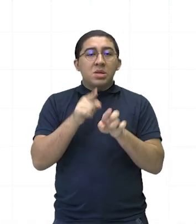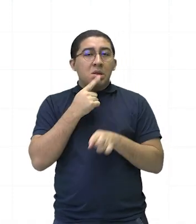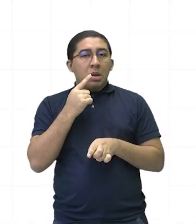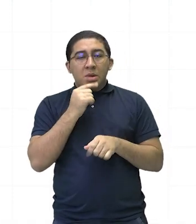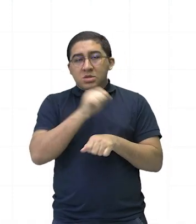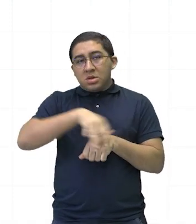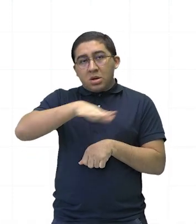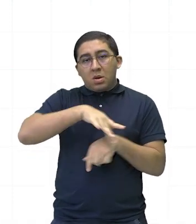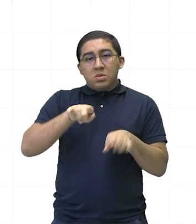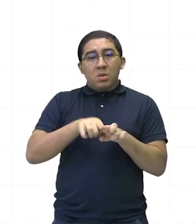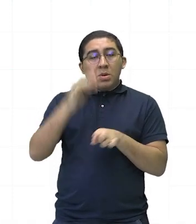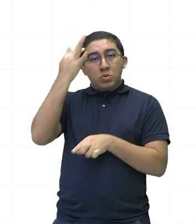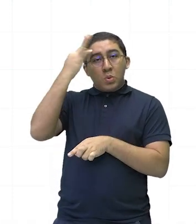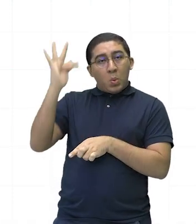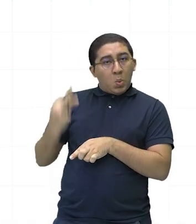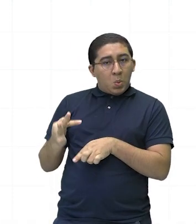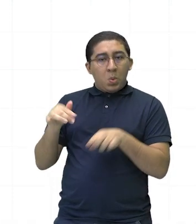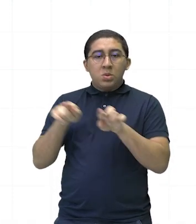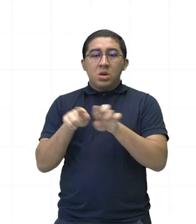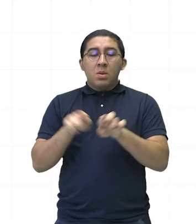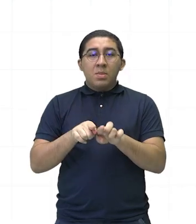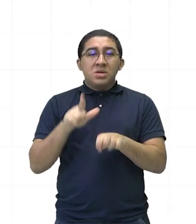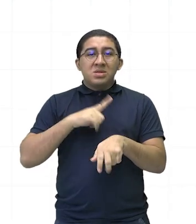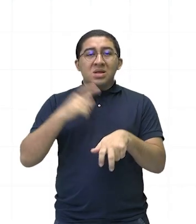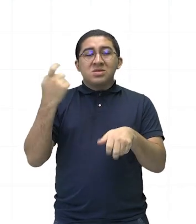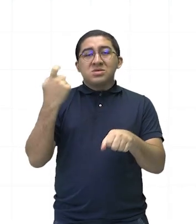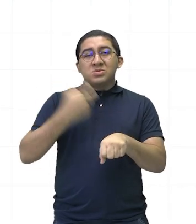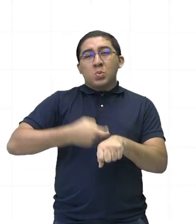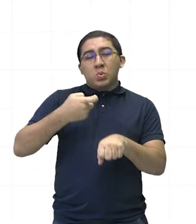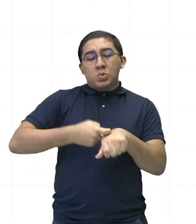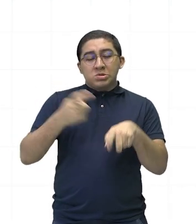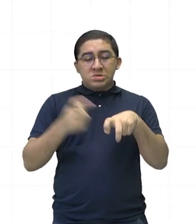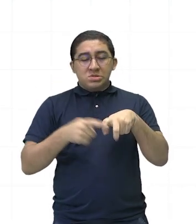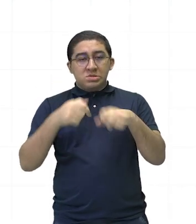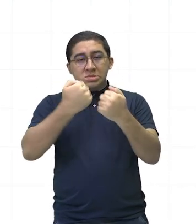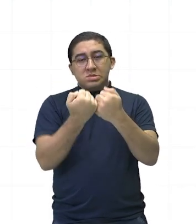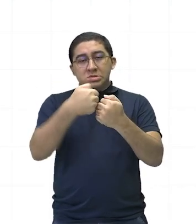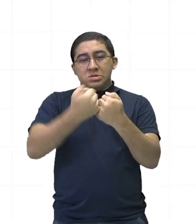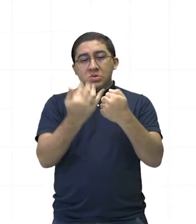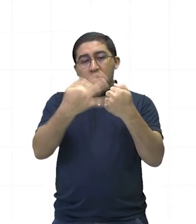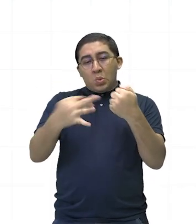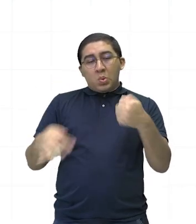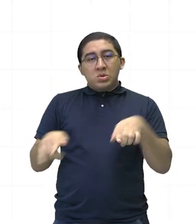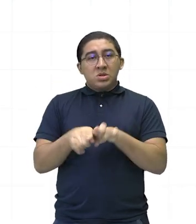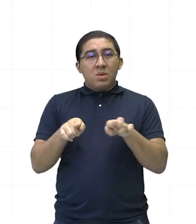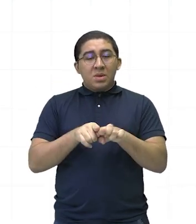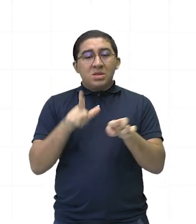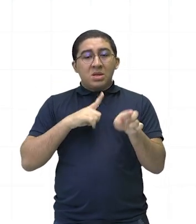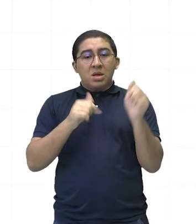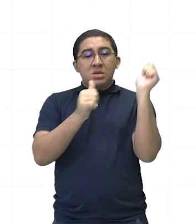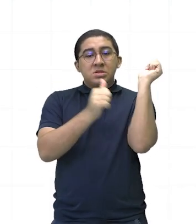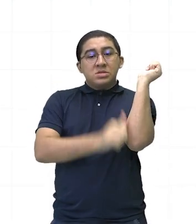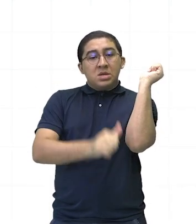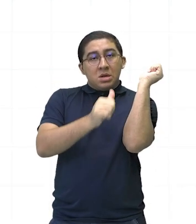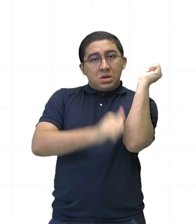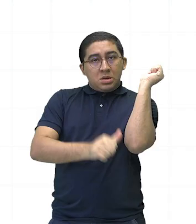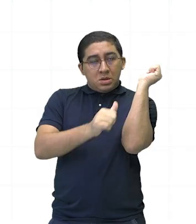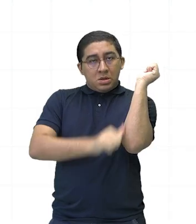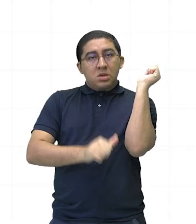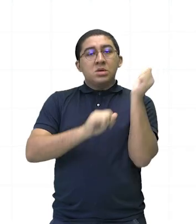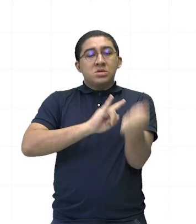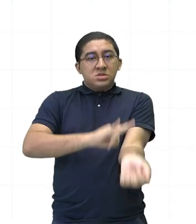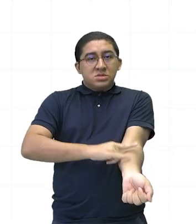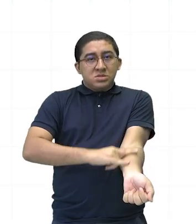geral, dor de cabeça, dor e rigidez nas articulações, presença de sangue ou fezes presença